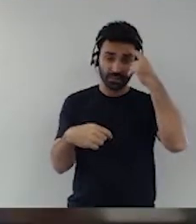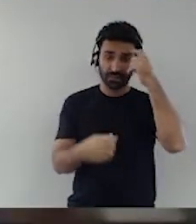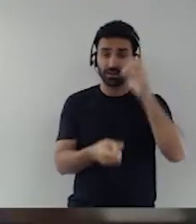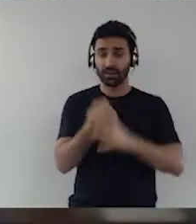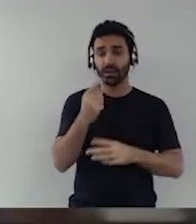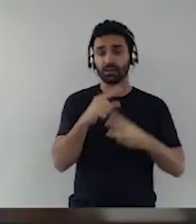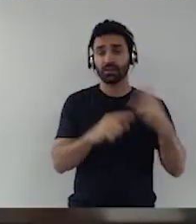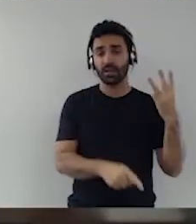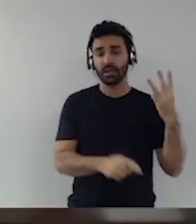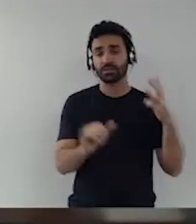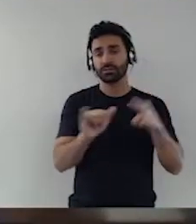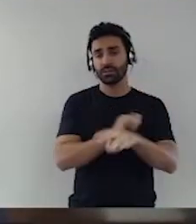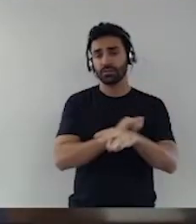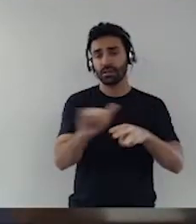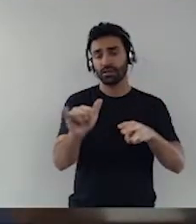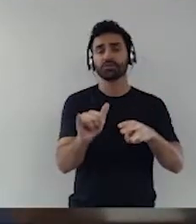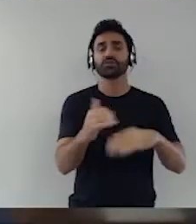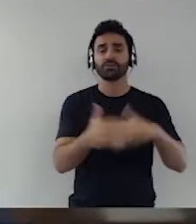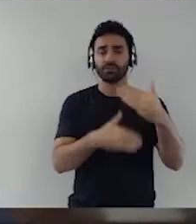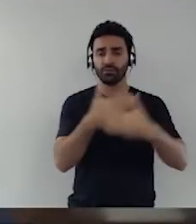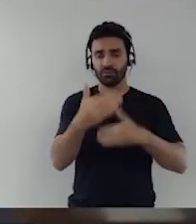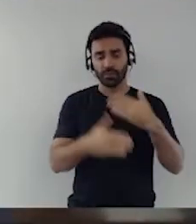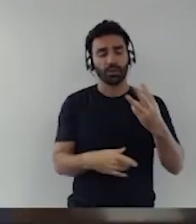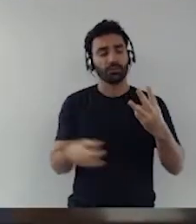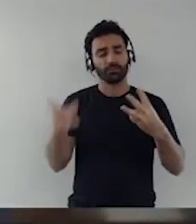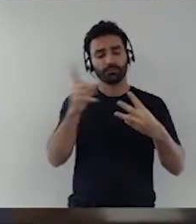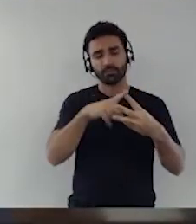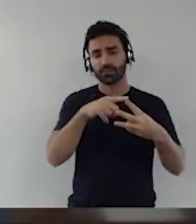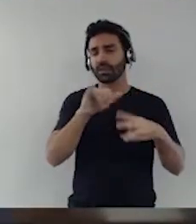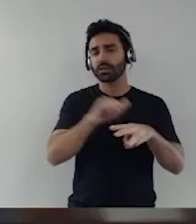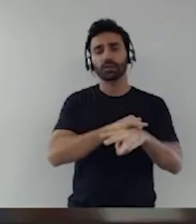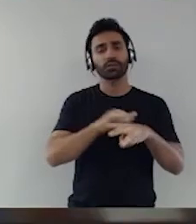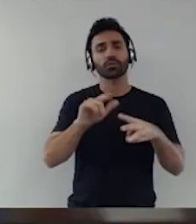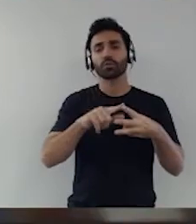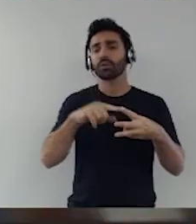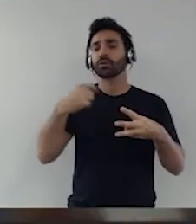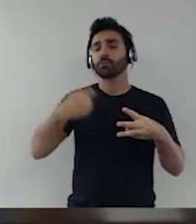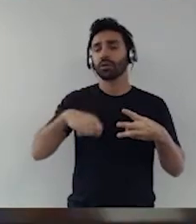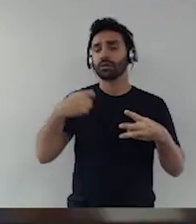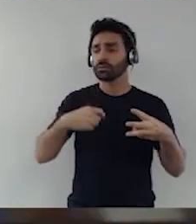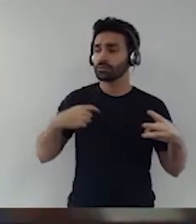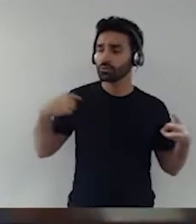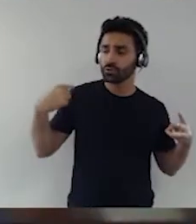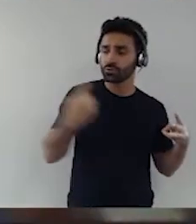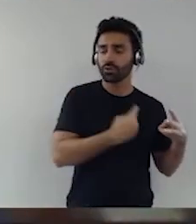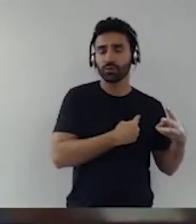estratégias de desenvolvimento. Uma primeira, no que diz respeito à necessidade de nós